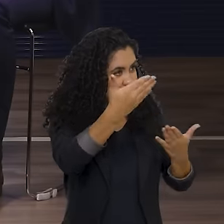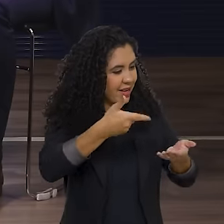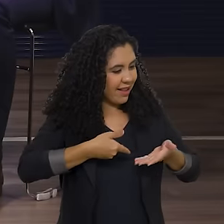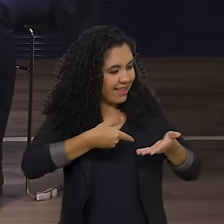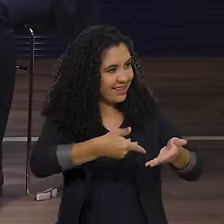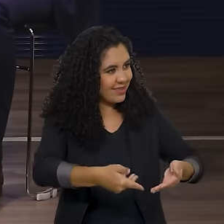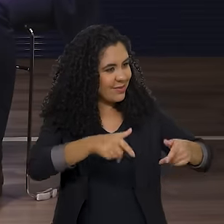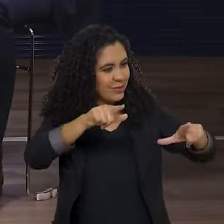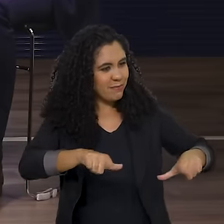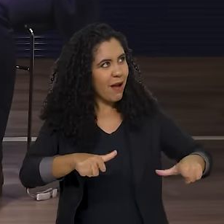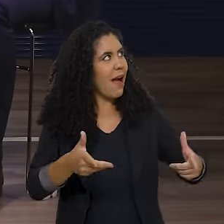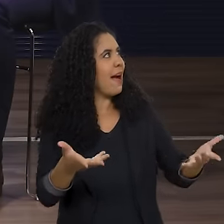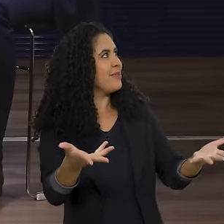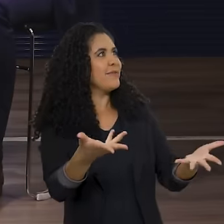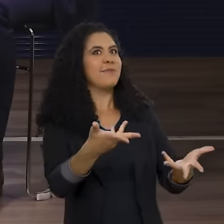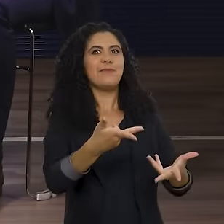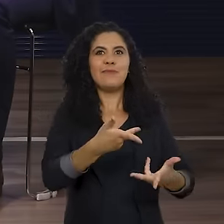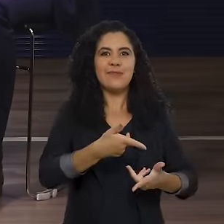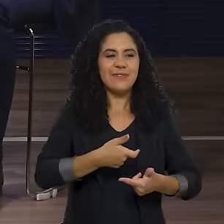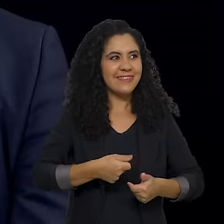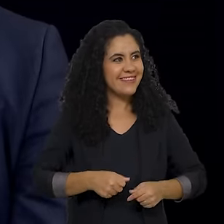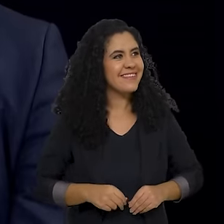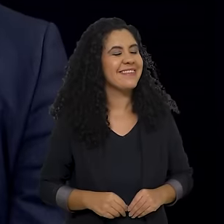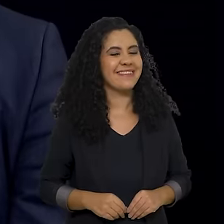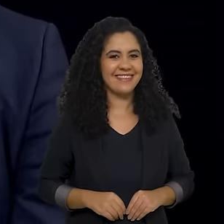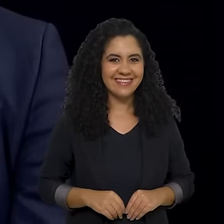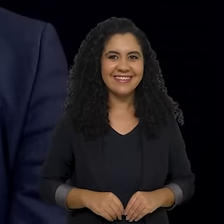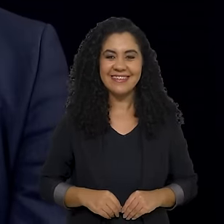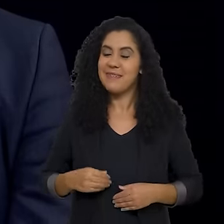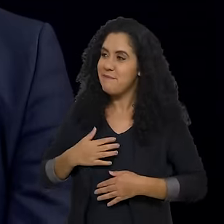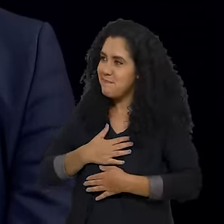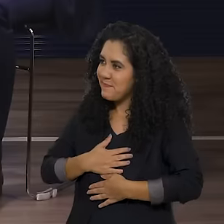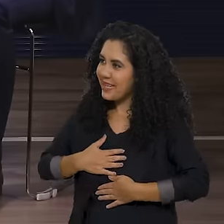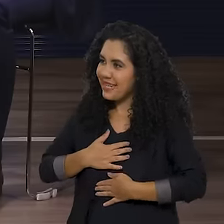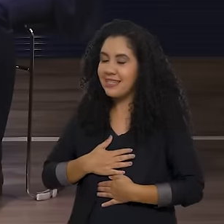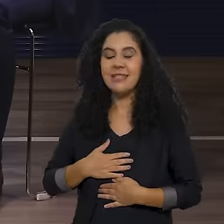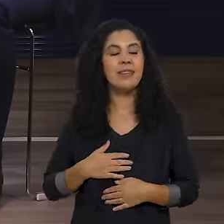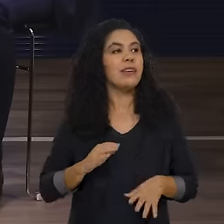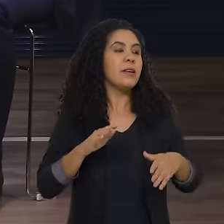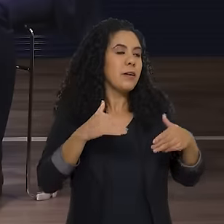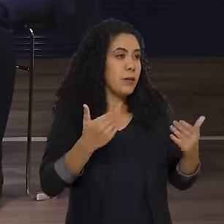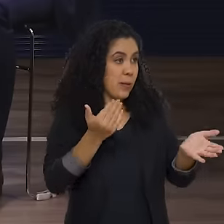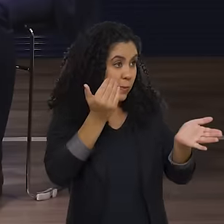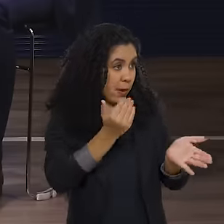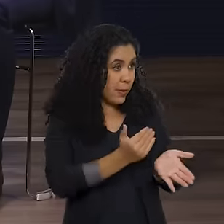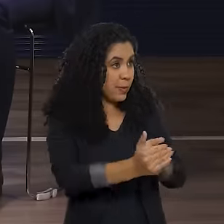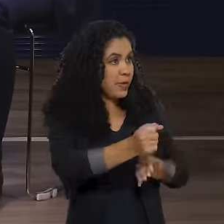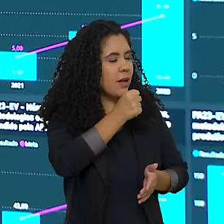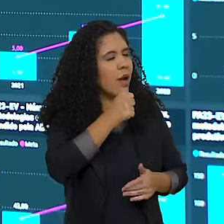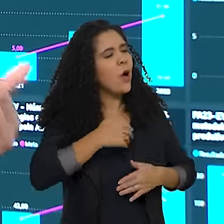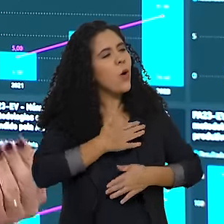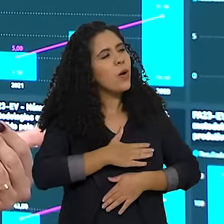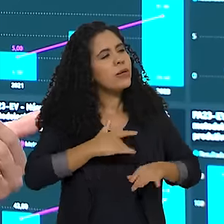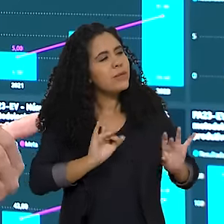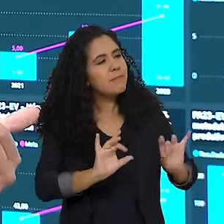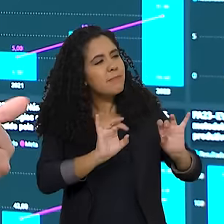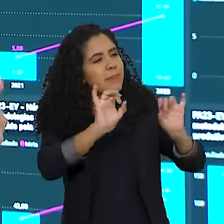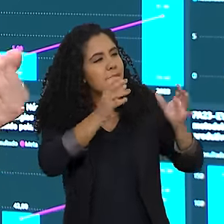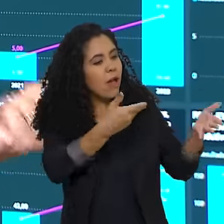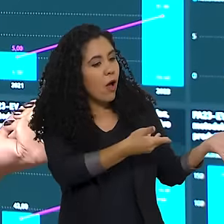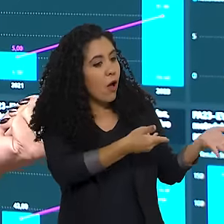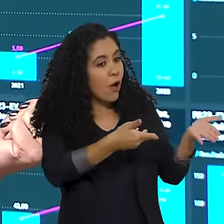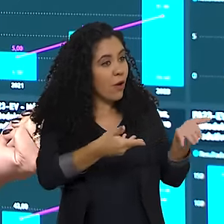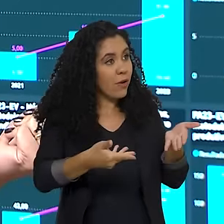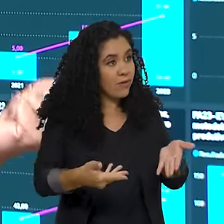Obrigada por nos receber aqui nesse belo espaço, presidente. É um prazer. Bom, para começar a nossa entrevista, eu queria convidar